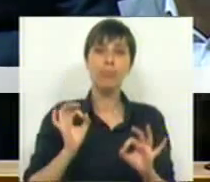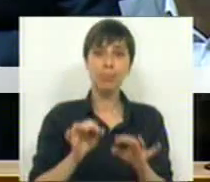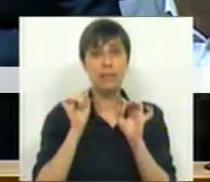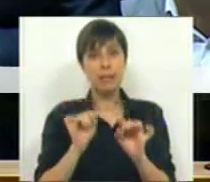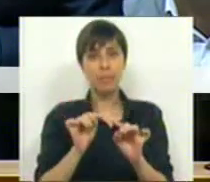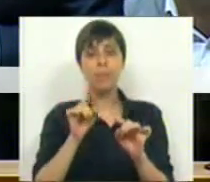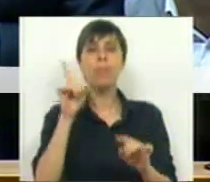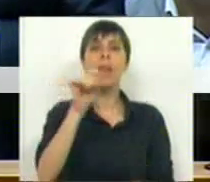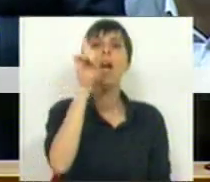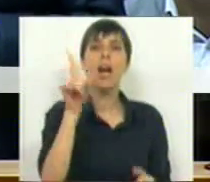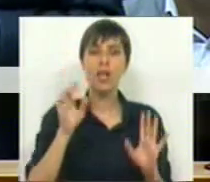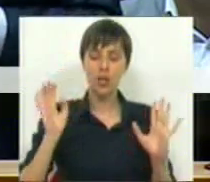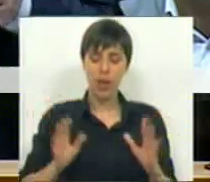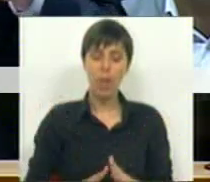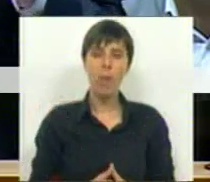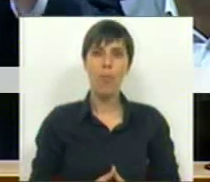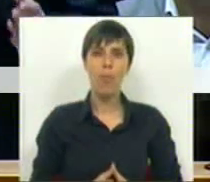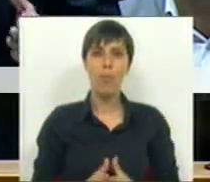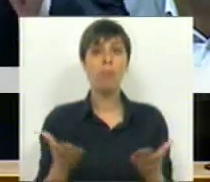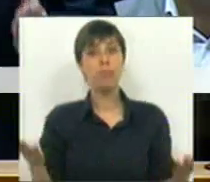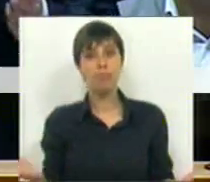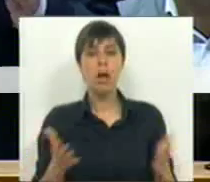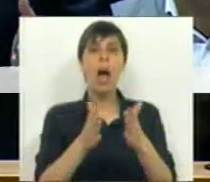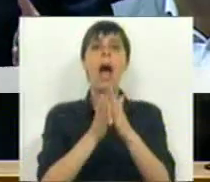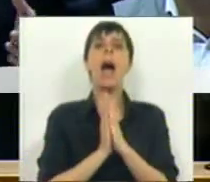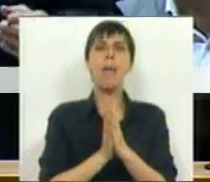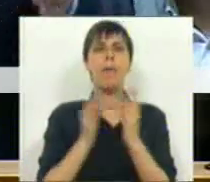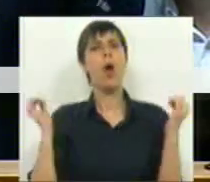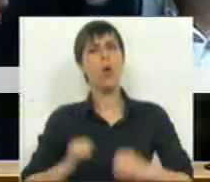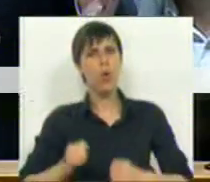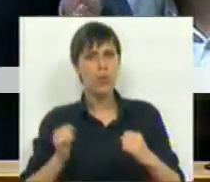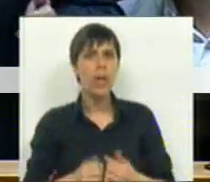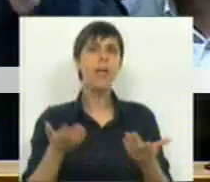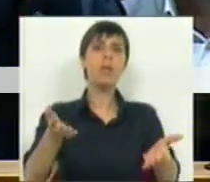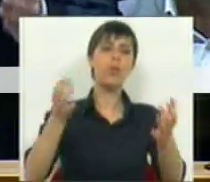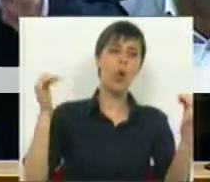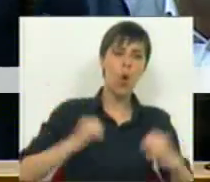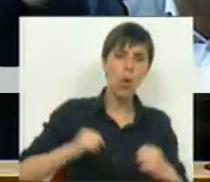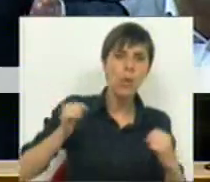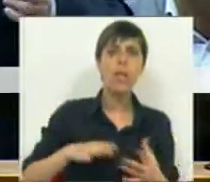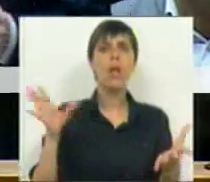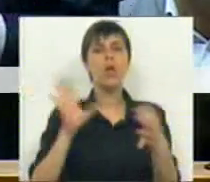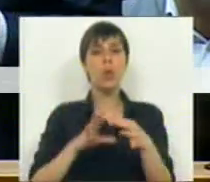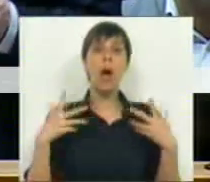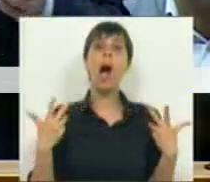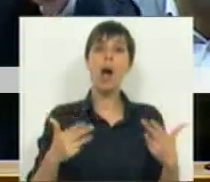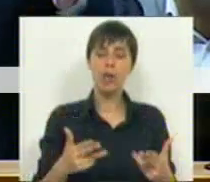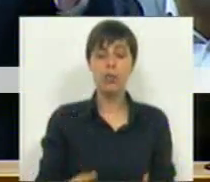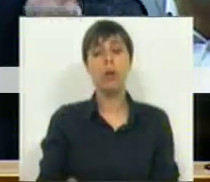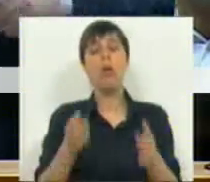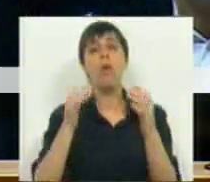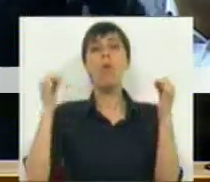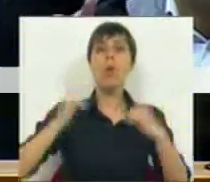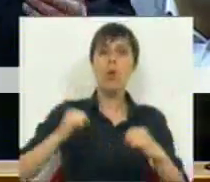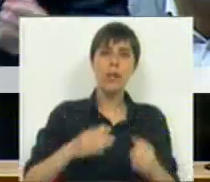isso, sobre esta questão. Tanto apelo ao consenso, e um consenso sobre austeridade, um